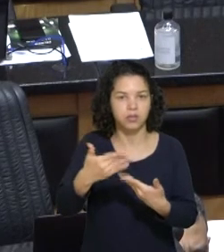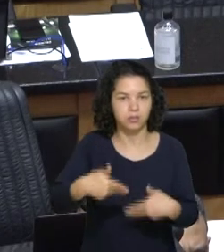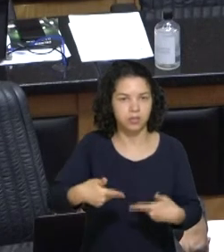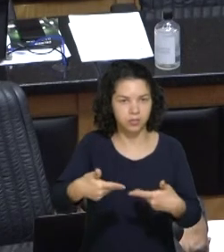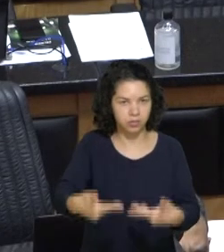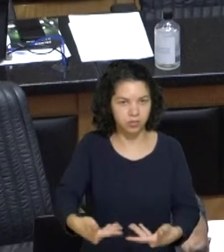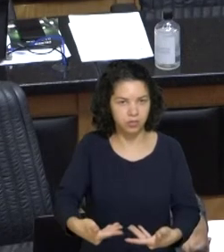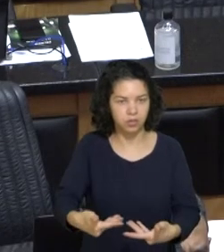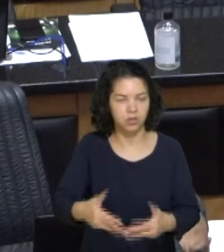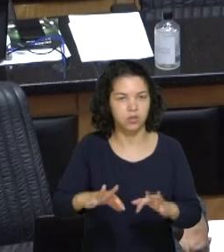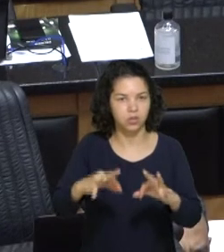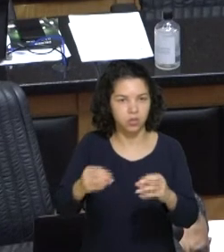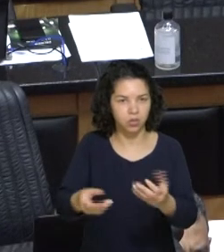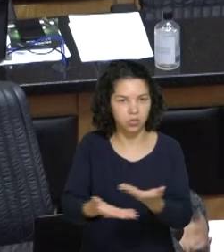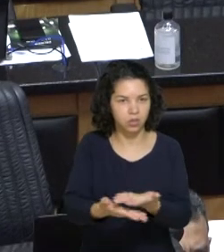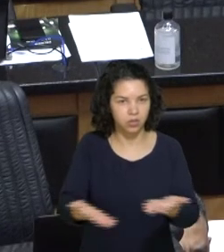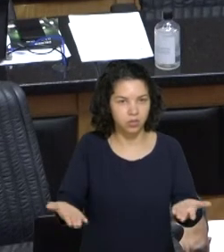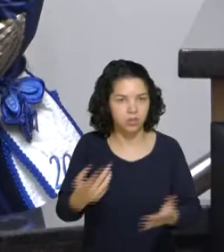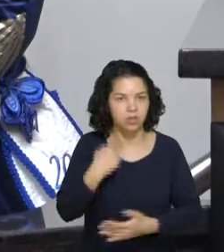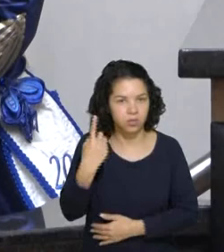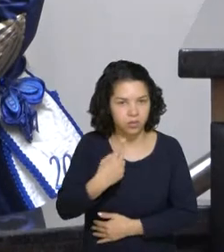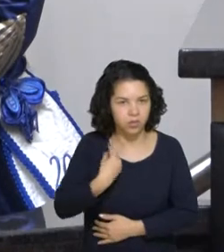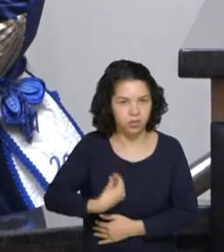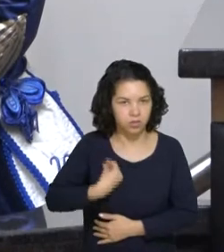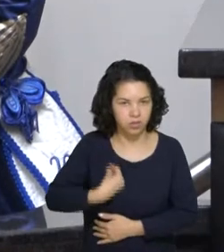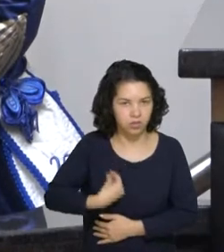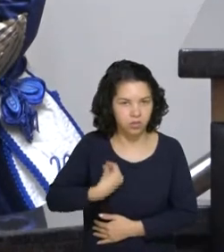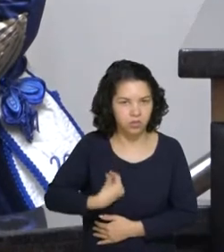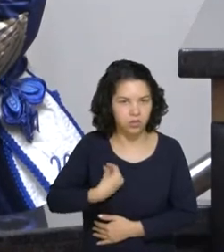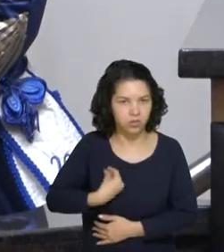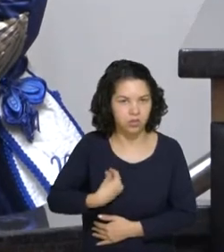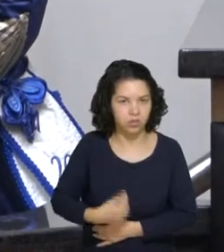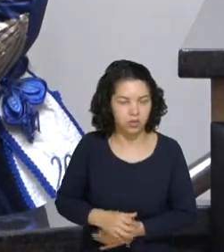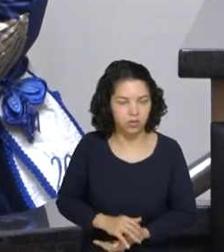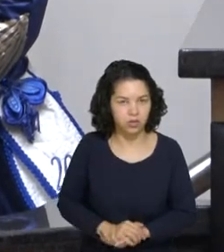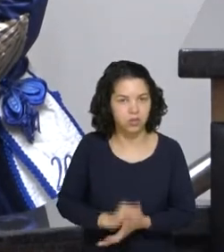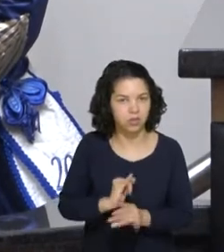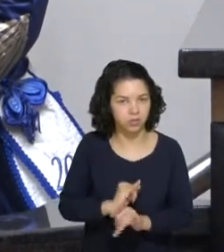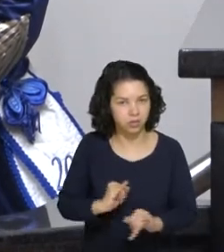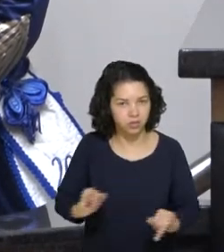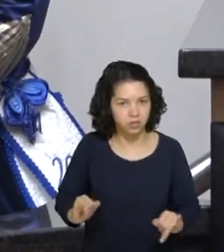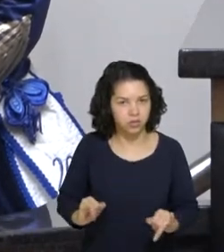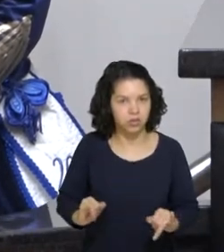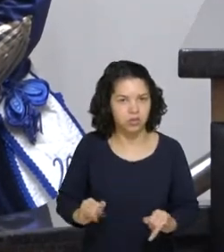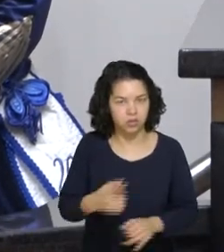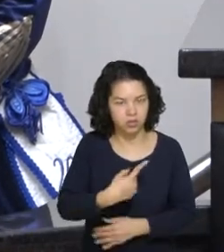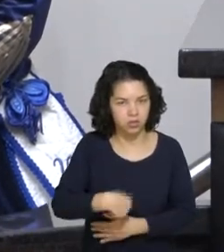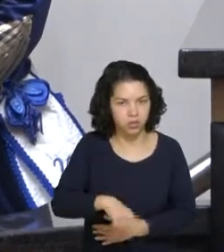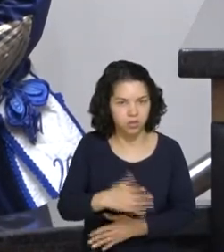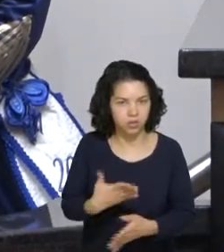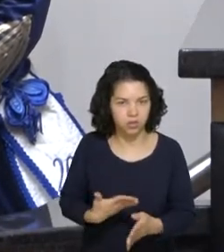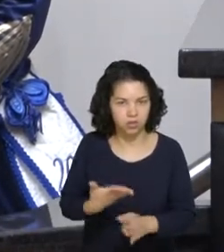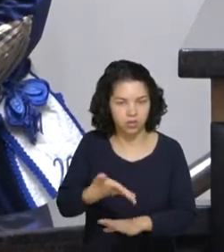todos os nossos deputados, né, que estão aqui hoje presentes. Dizer que a gente veio aqui hoje